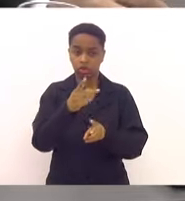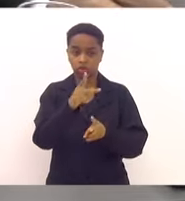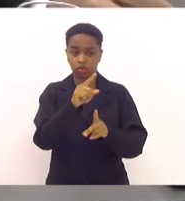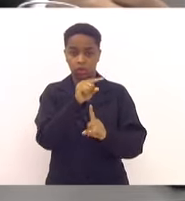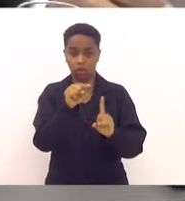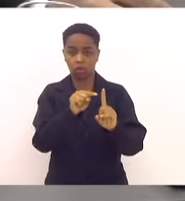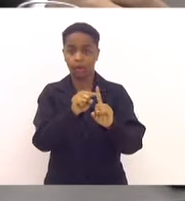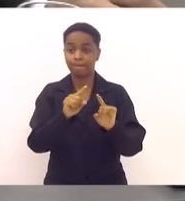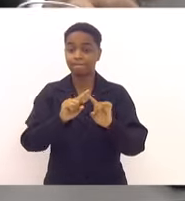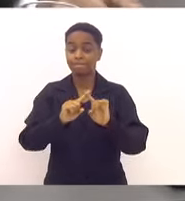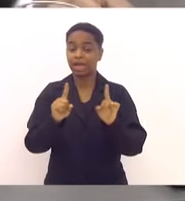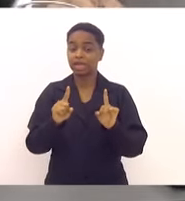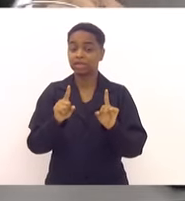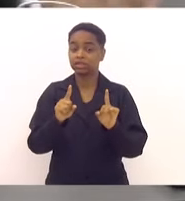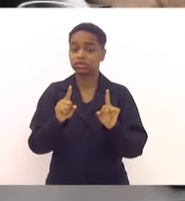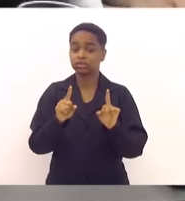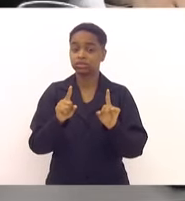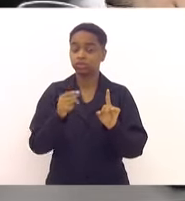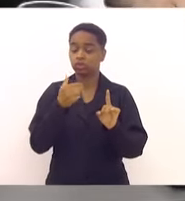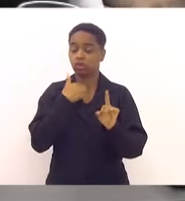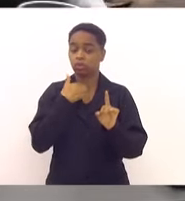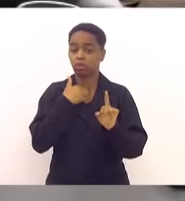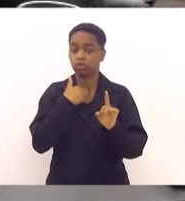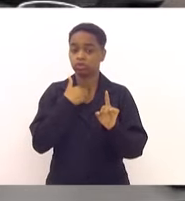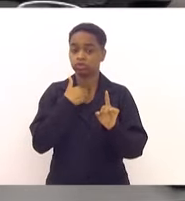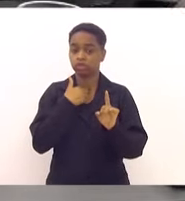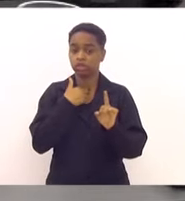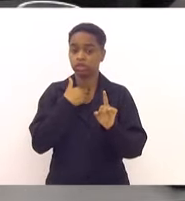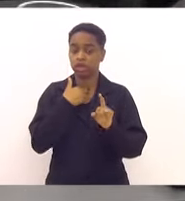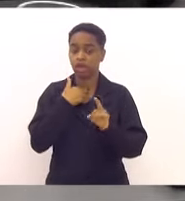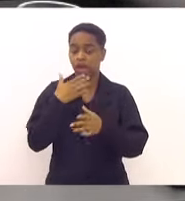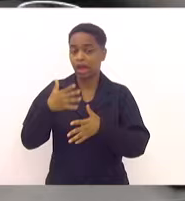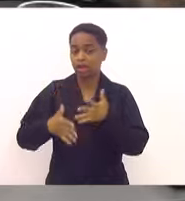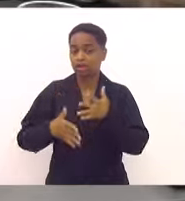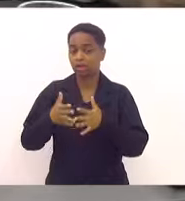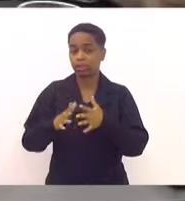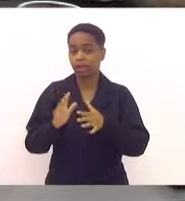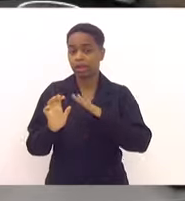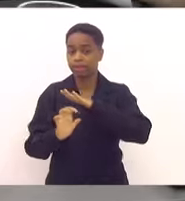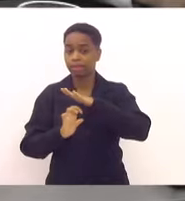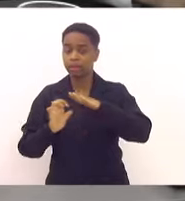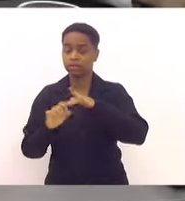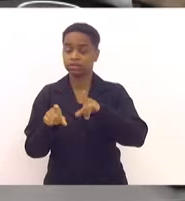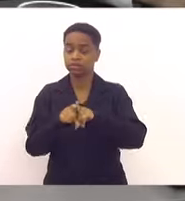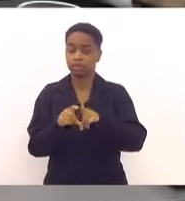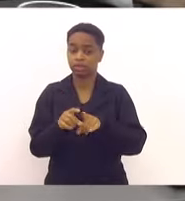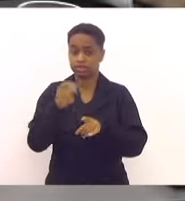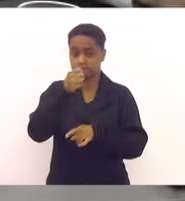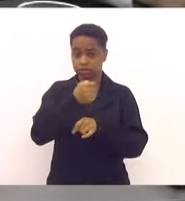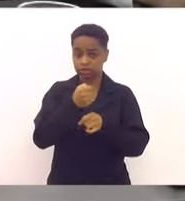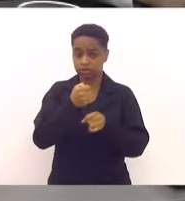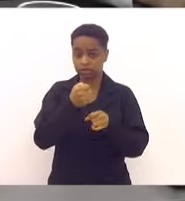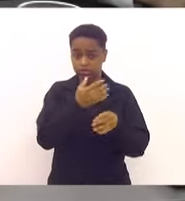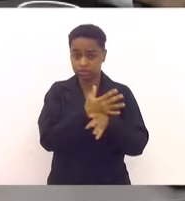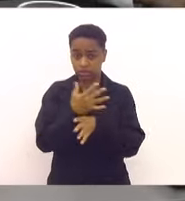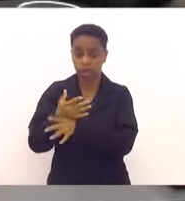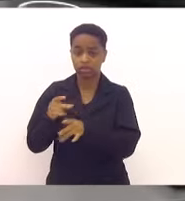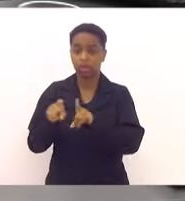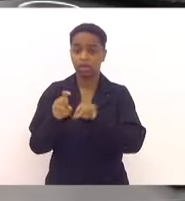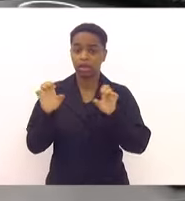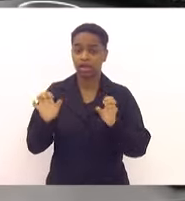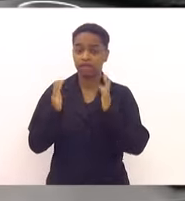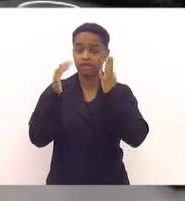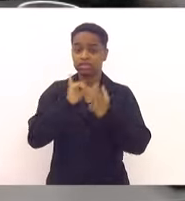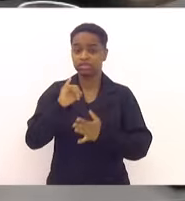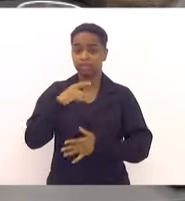sem invadir a questão da iniciativa privada dos municípios de eventos que têm, por exemplo, esse tipo